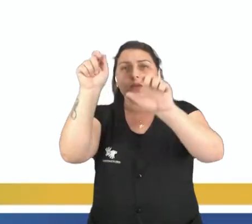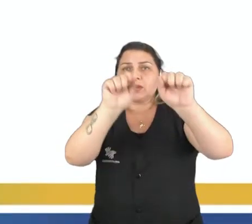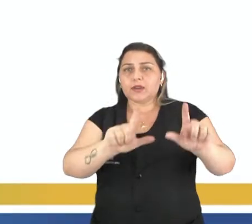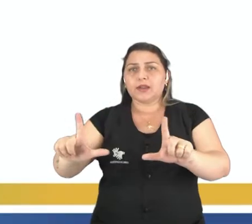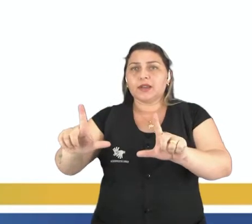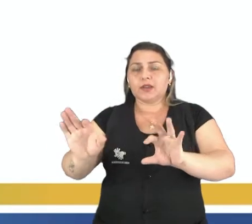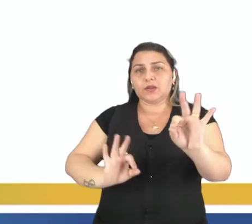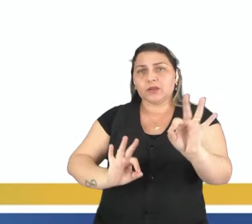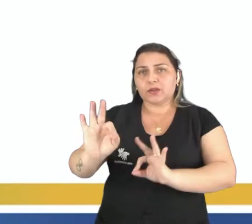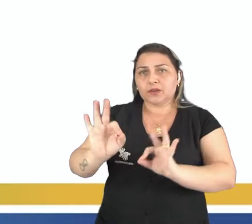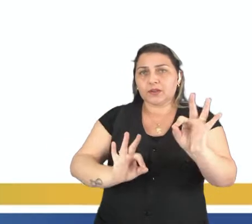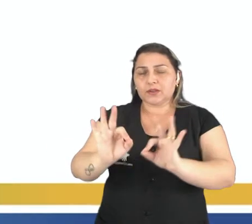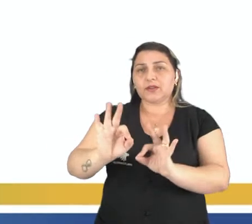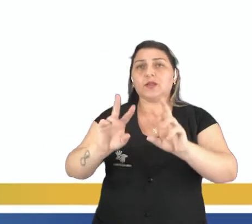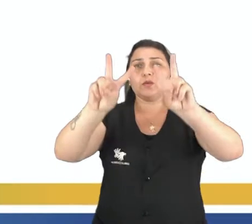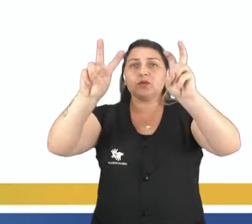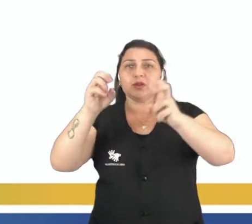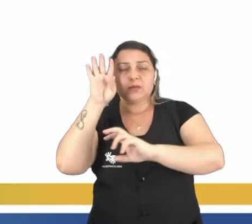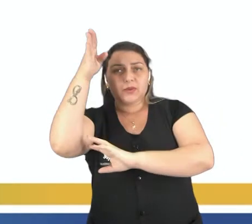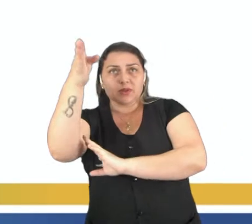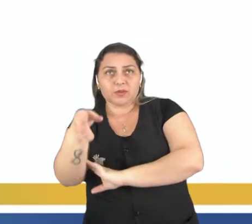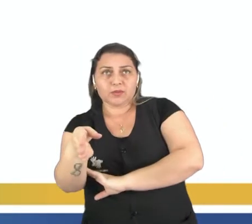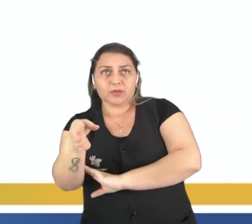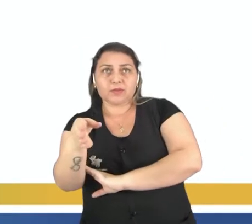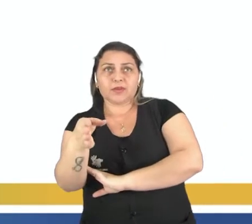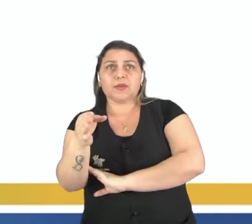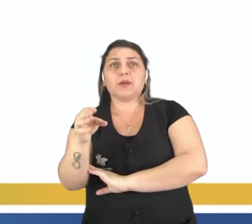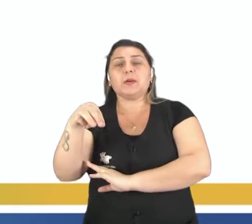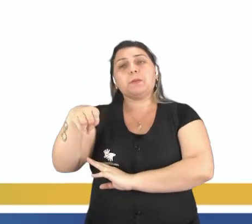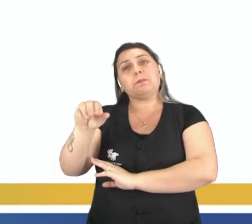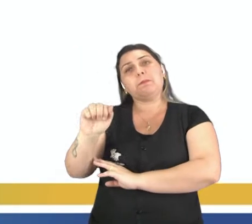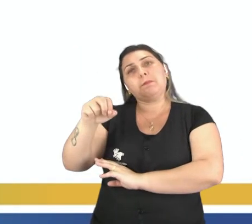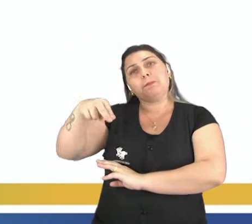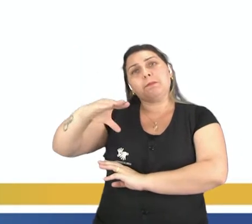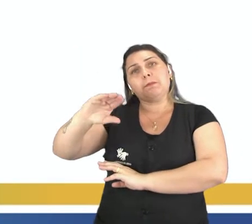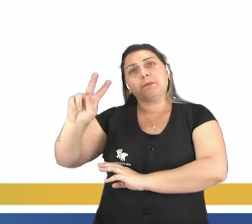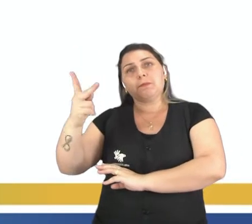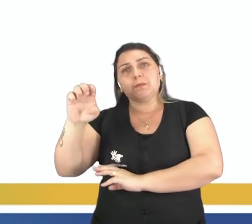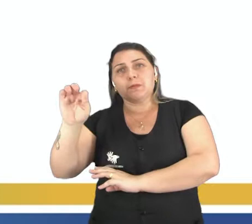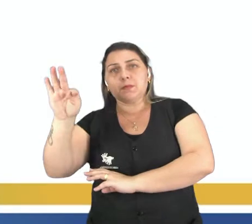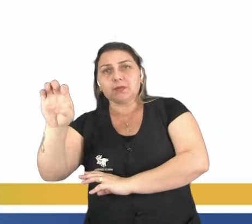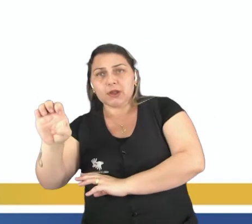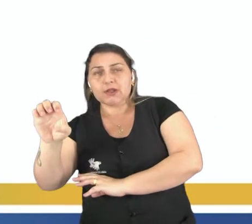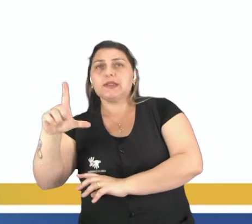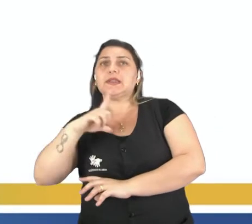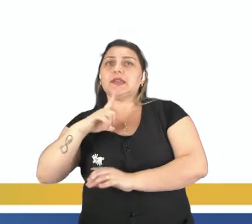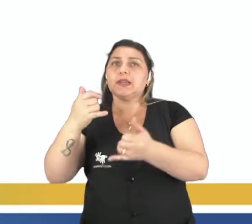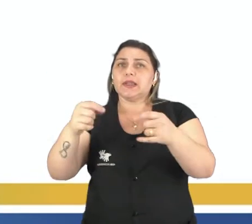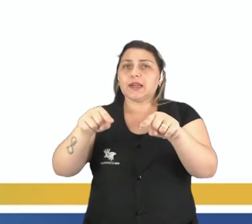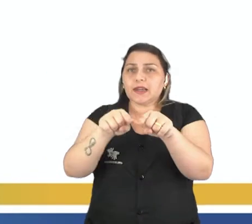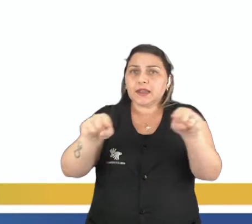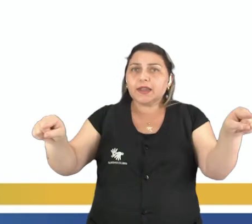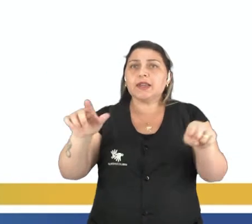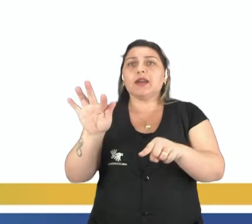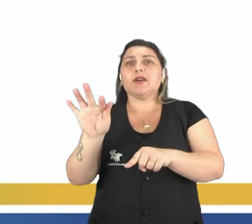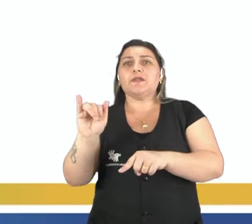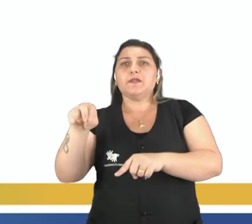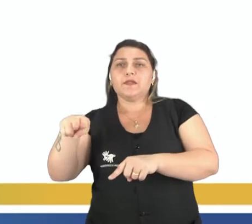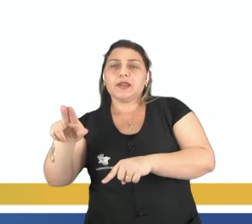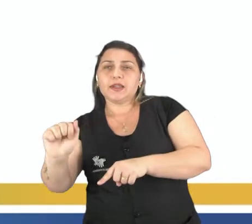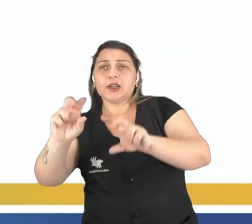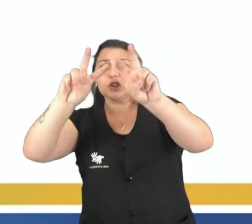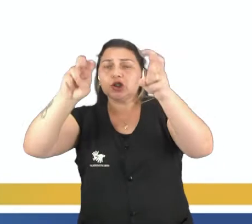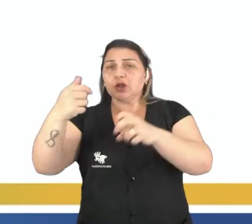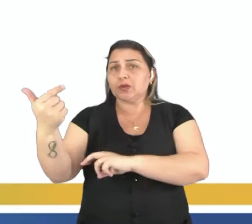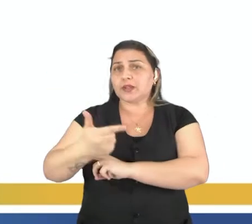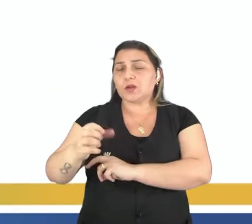organização. Temos o título principal, chamado também de manchete. Temos a linha fina, chamada também de título secundário